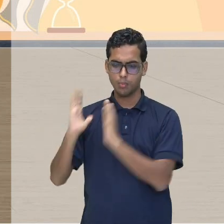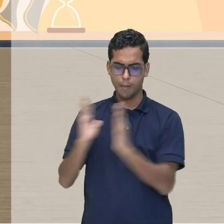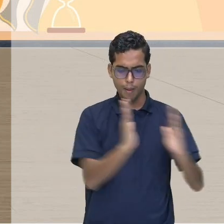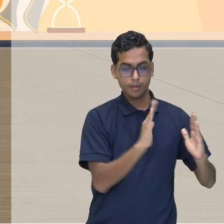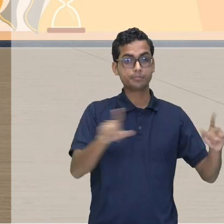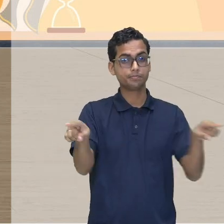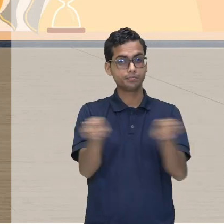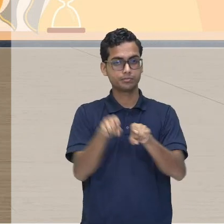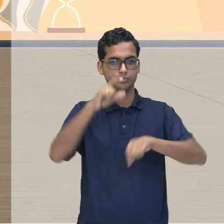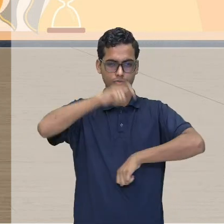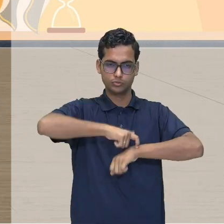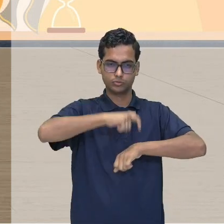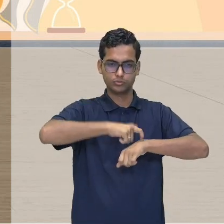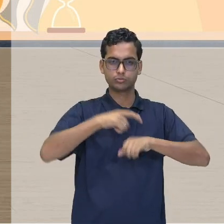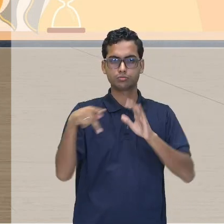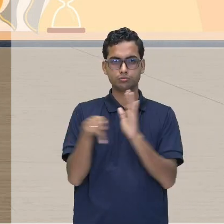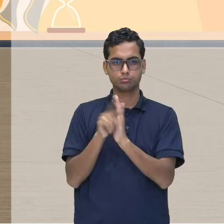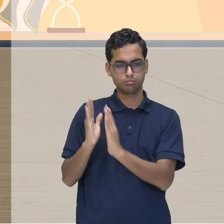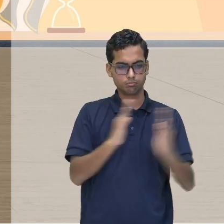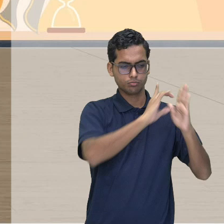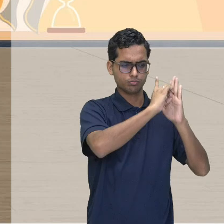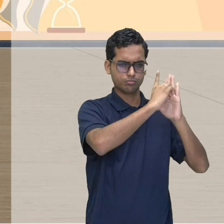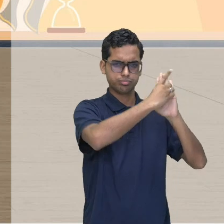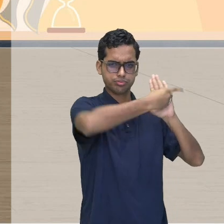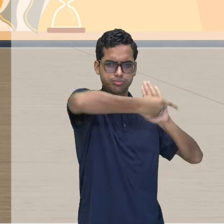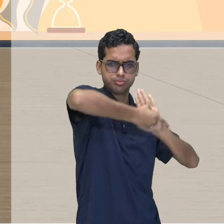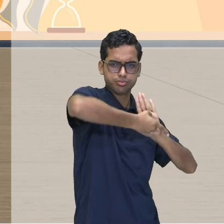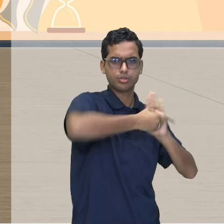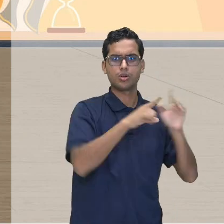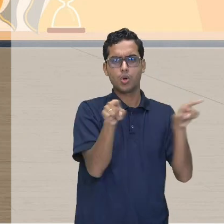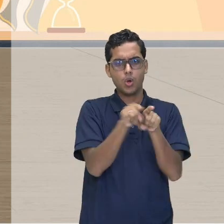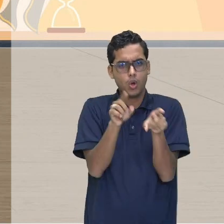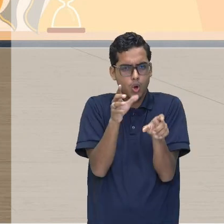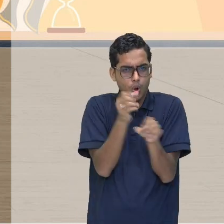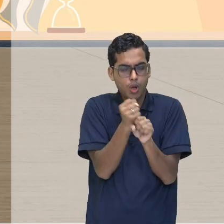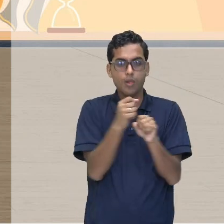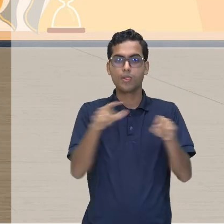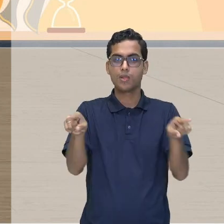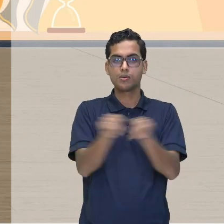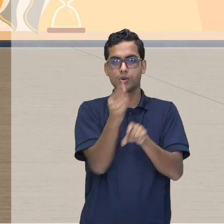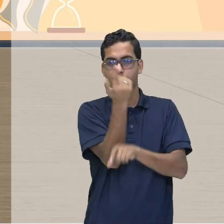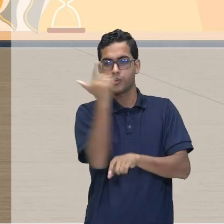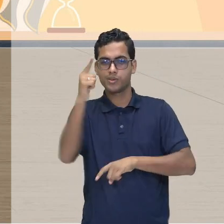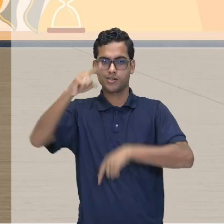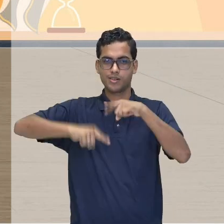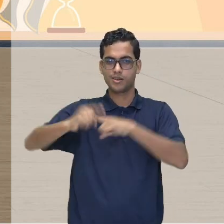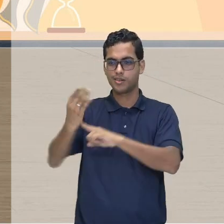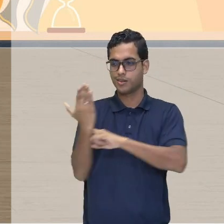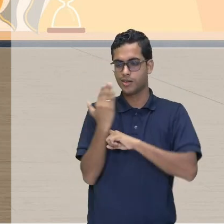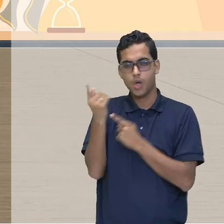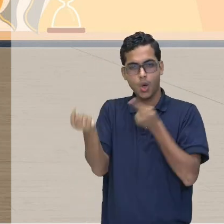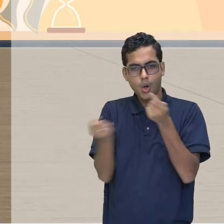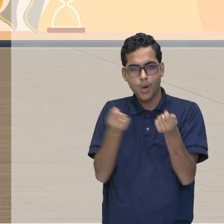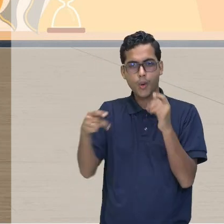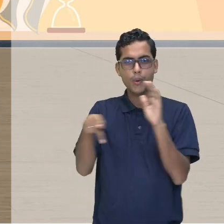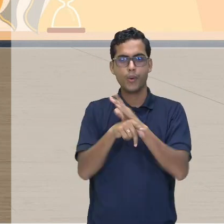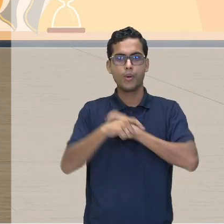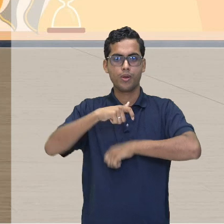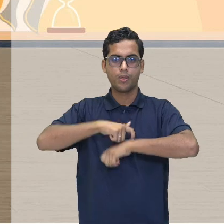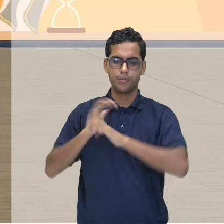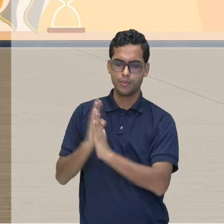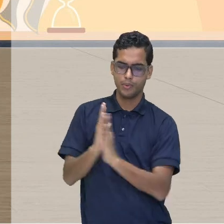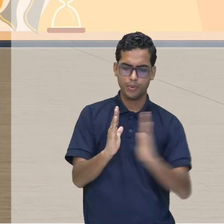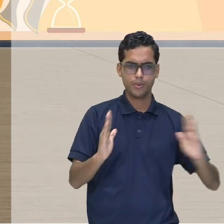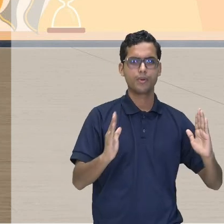desse tempo cronológico contado no relógio, nós temos também um outro objeto que ajudou o homem também a controlar essa passagem do tempo de